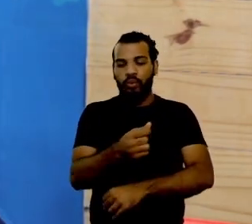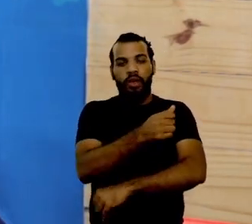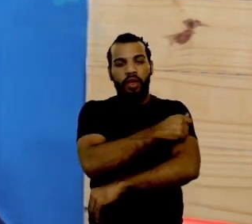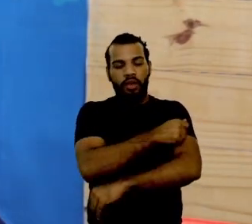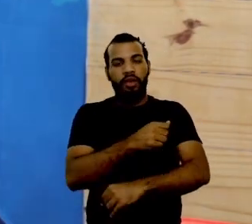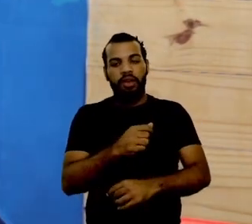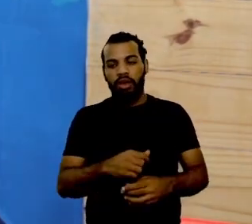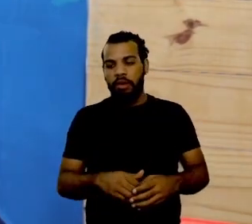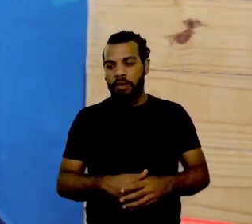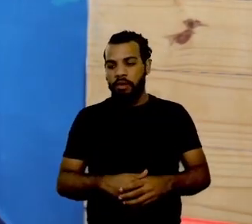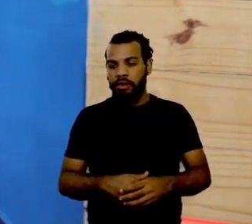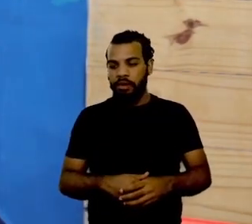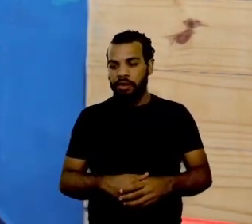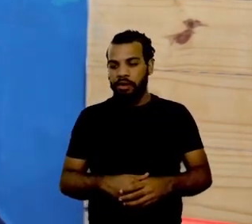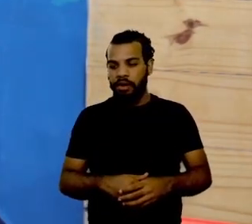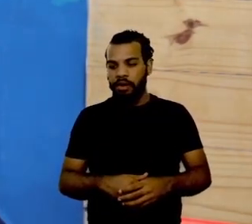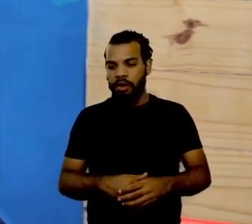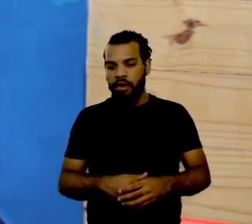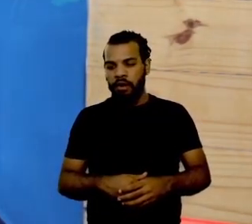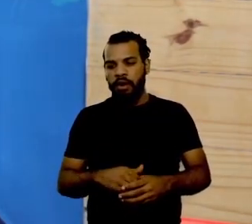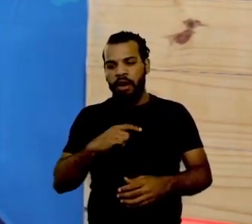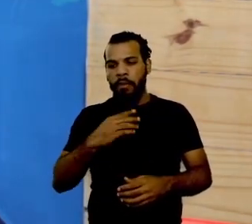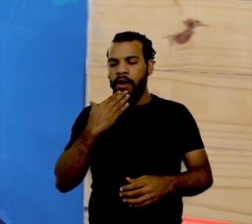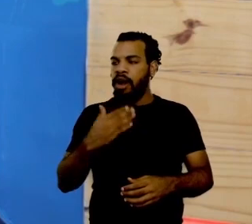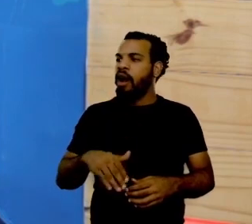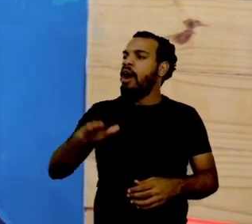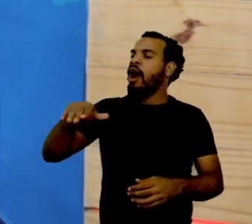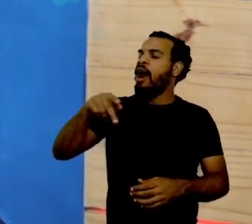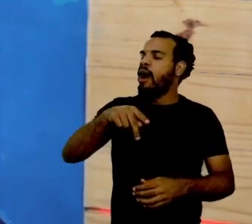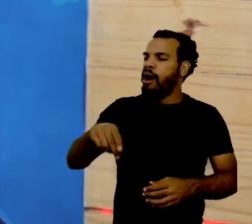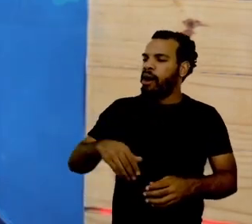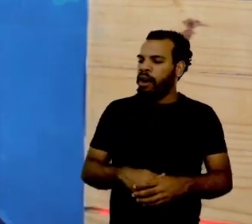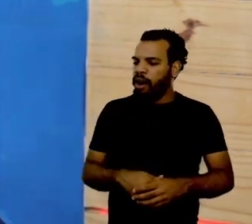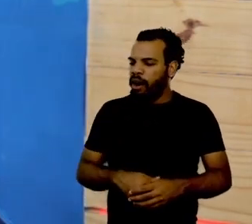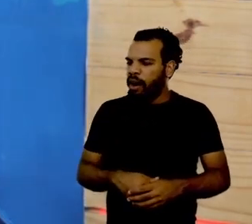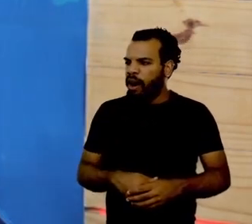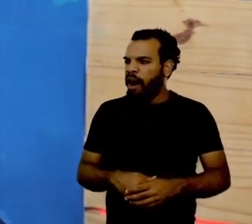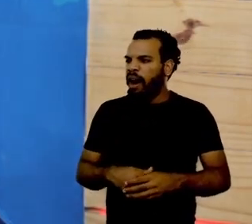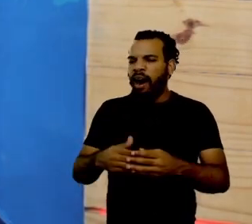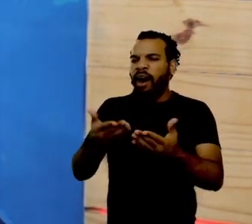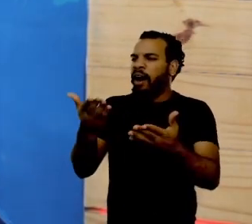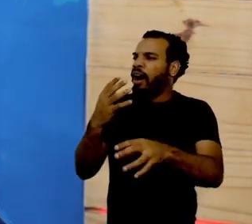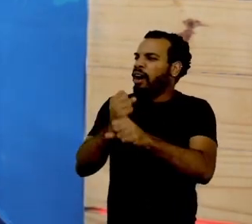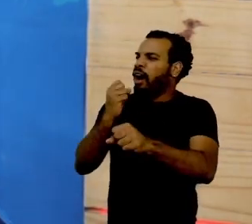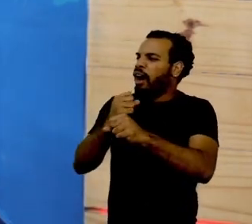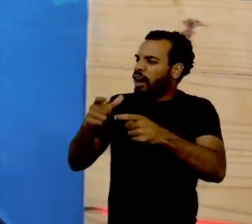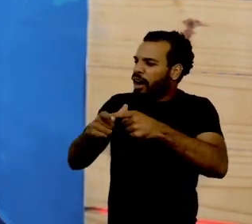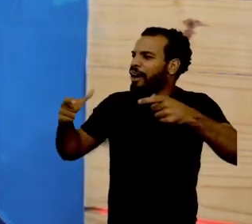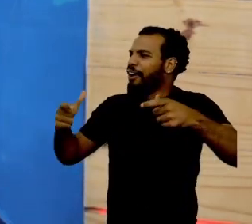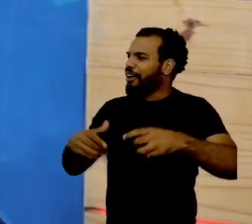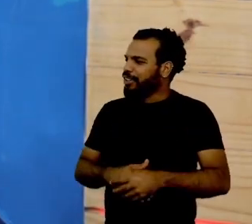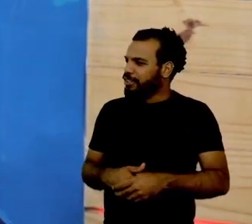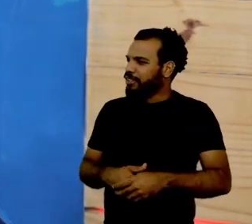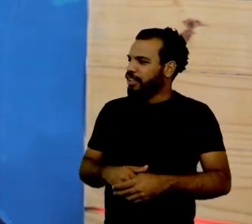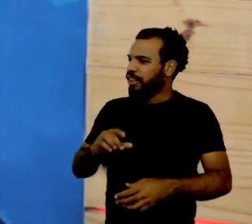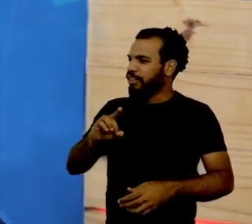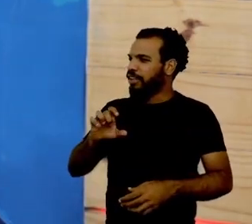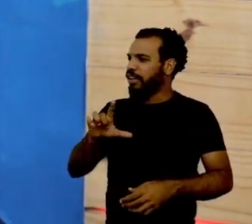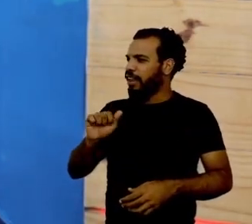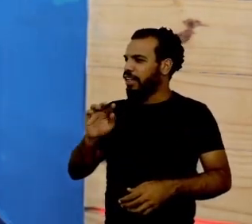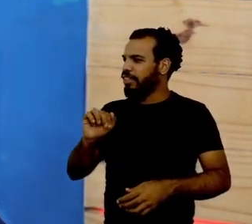um 2, aí pede, ei Nogueira, dilata minha nota aí, por favor. Eu tirei